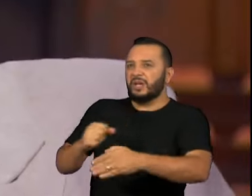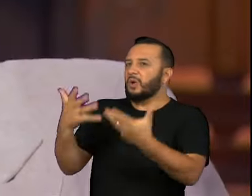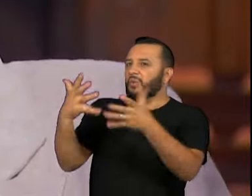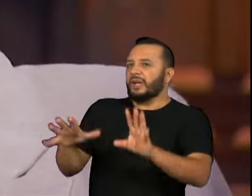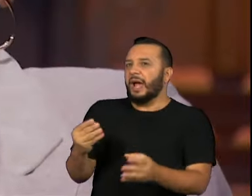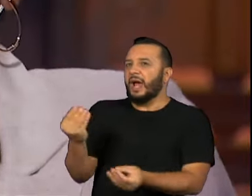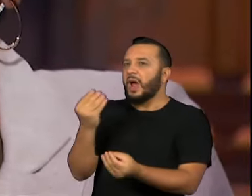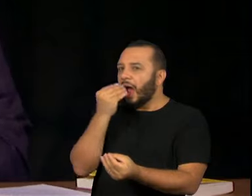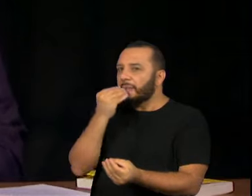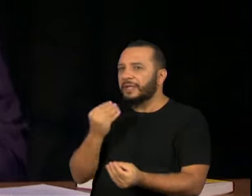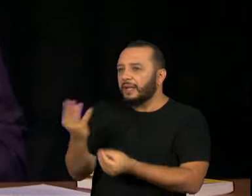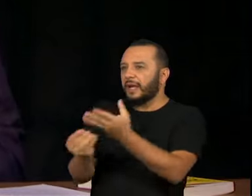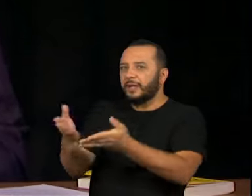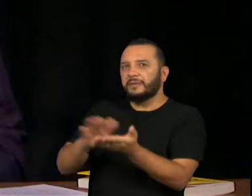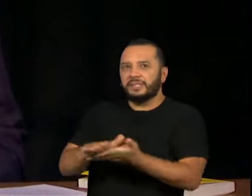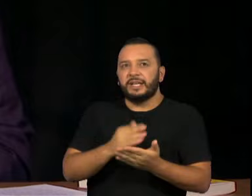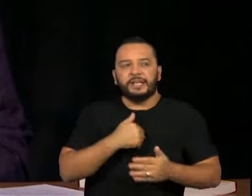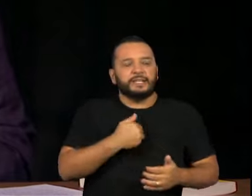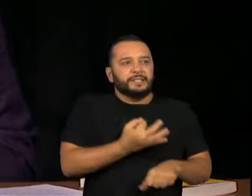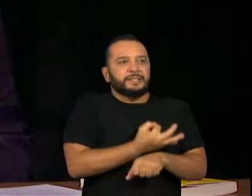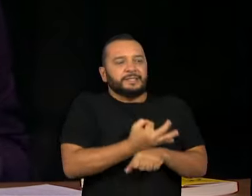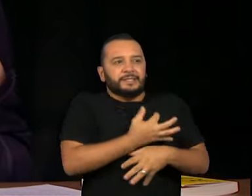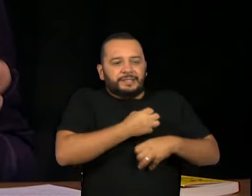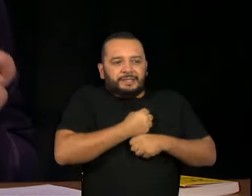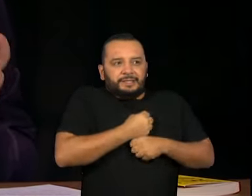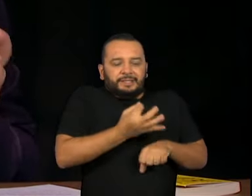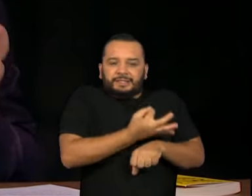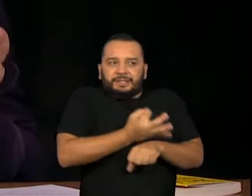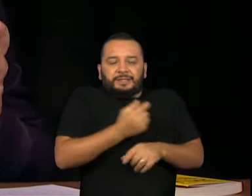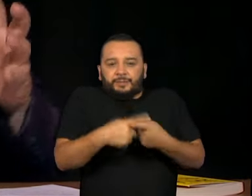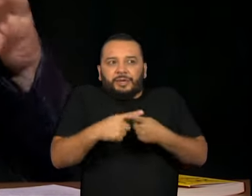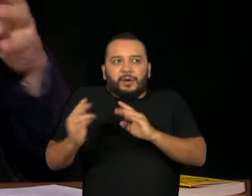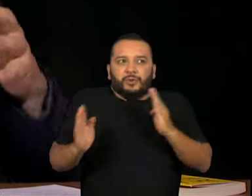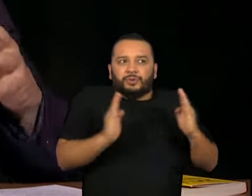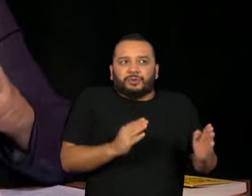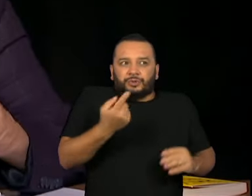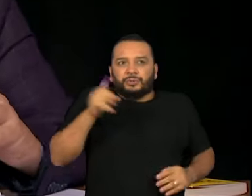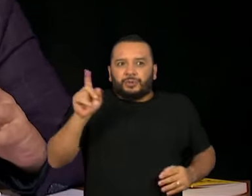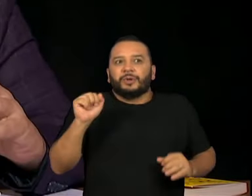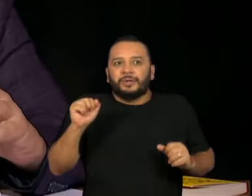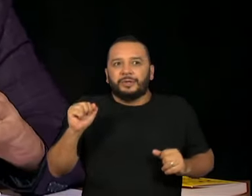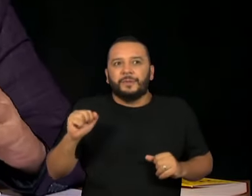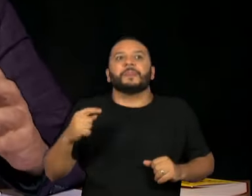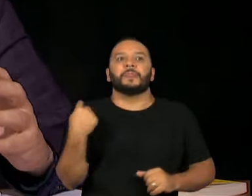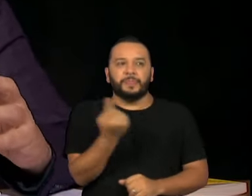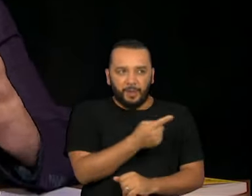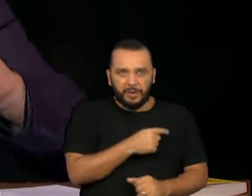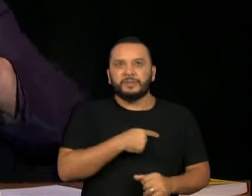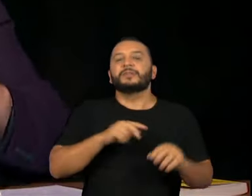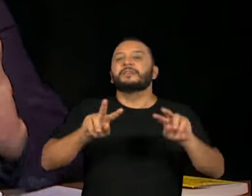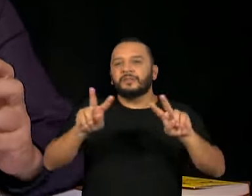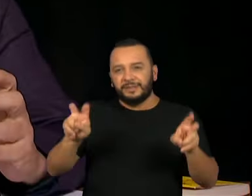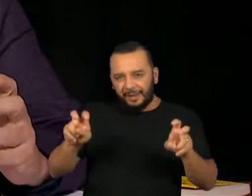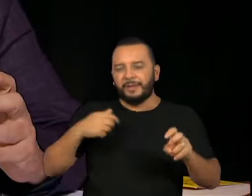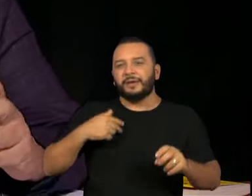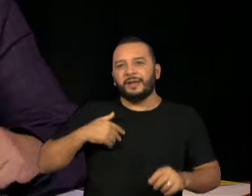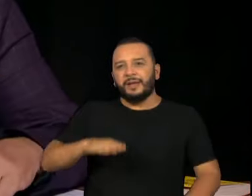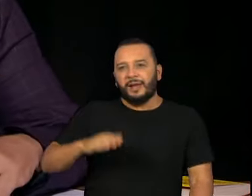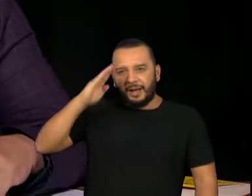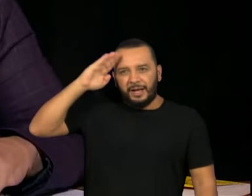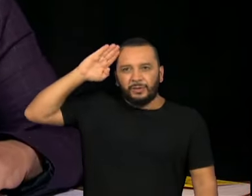eu não vou alimentar você então segurando Porque na última página nós conversa nós vamos para ir nós vamos para o Candomblé Mas vamos precisar